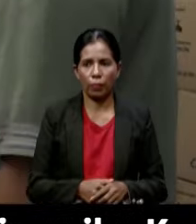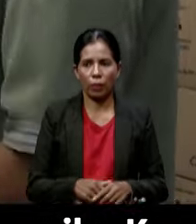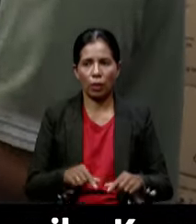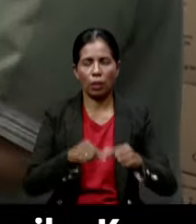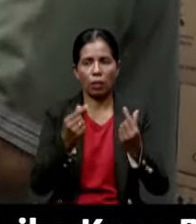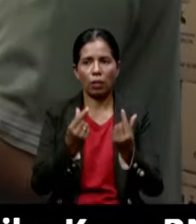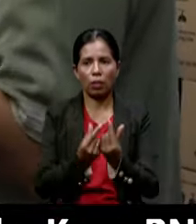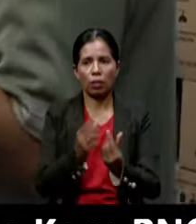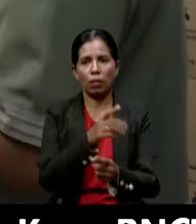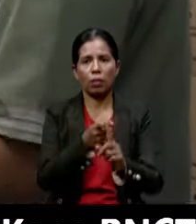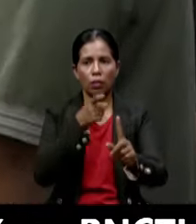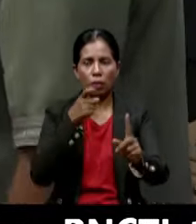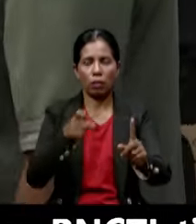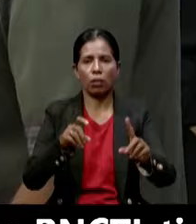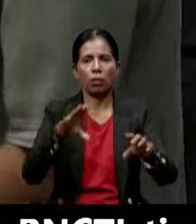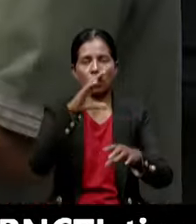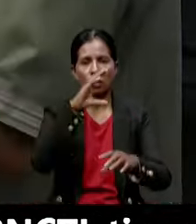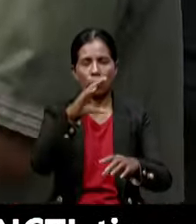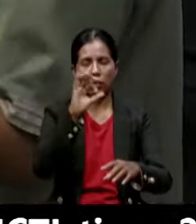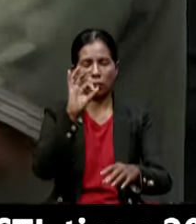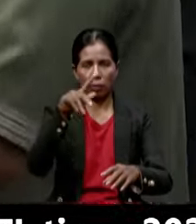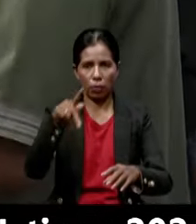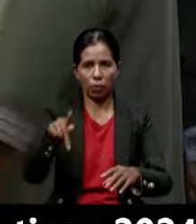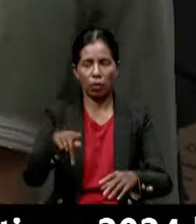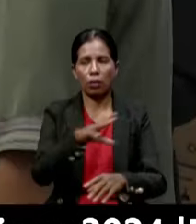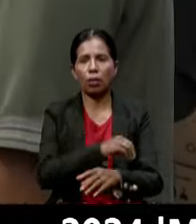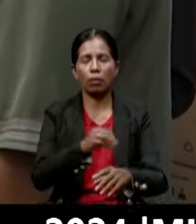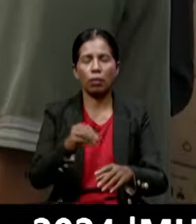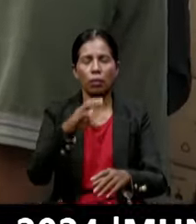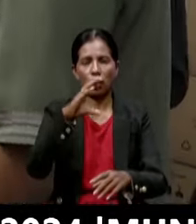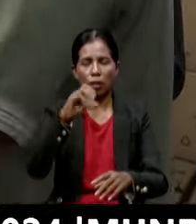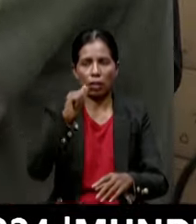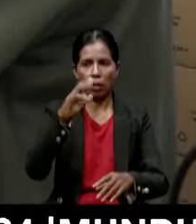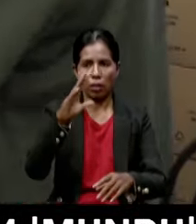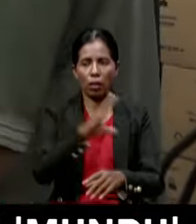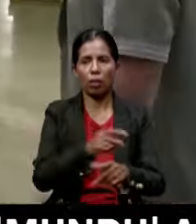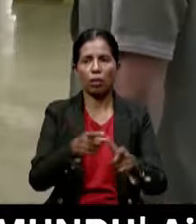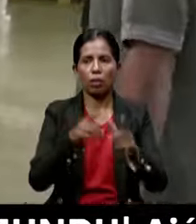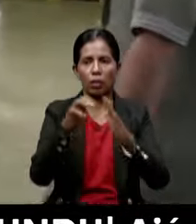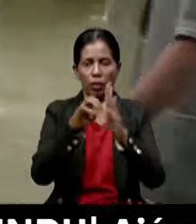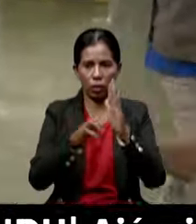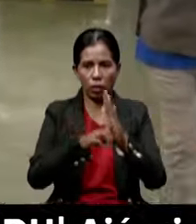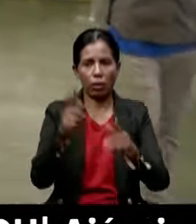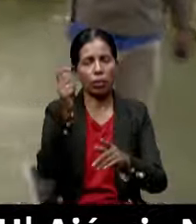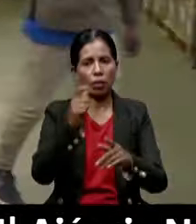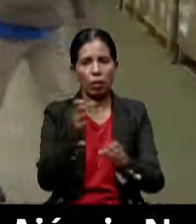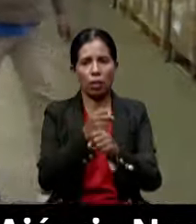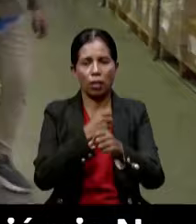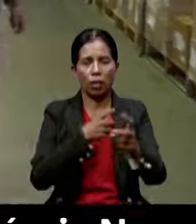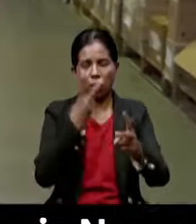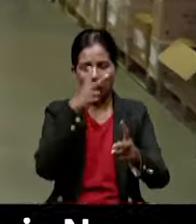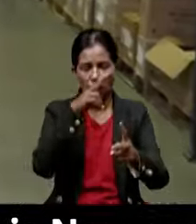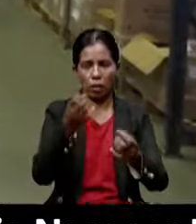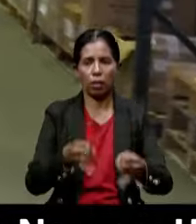Equipa conjunta composto Rússia, Comissão Função Pública, Comissão Anticorrupção, no Gestão Patrimônio Estado Terçané, alau inspeção